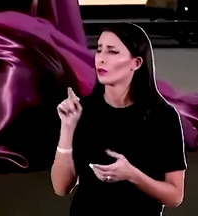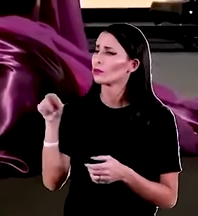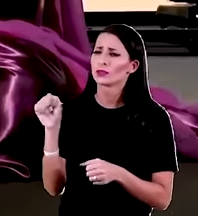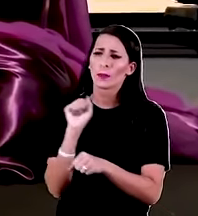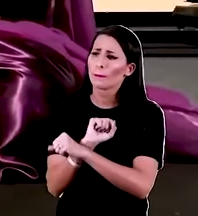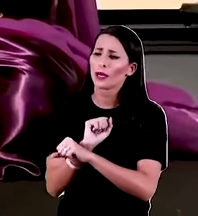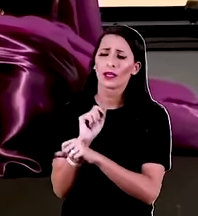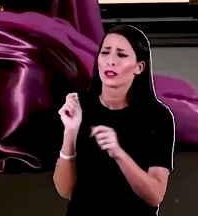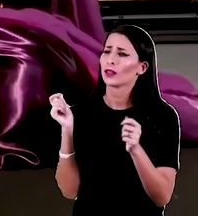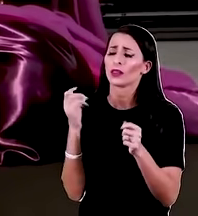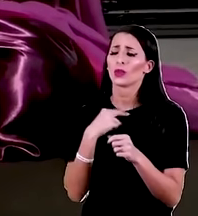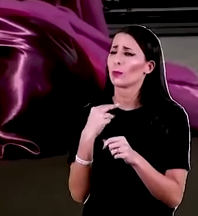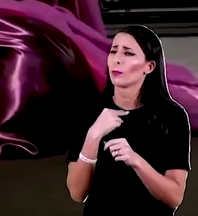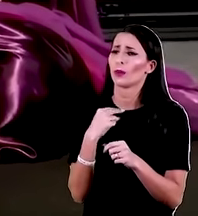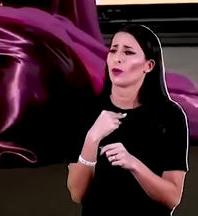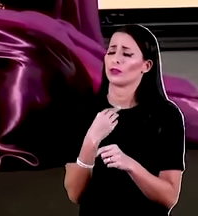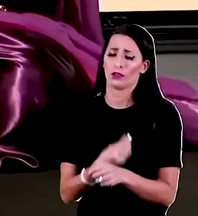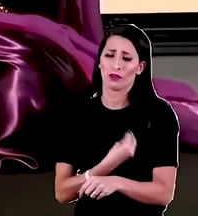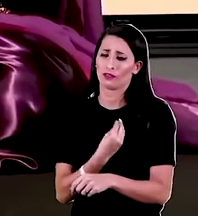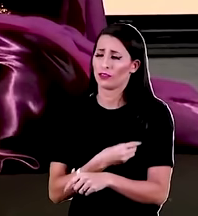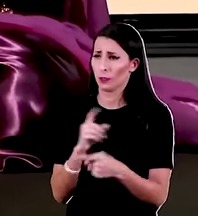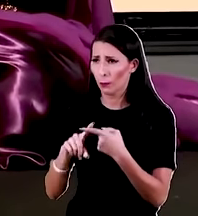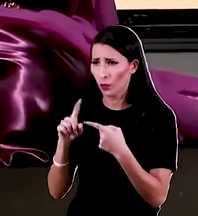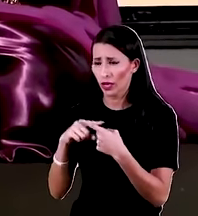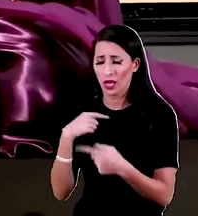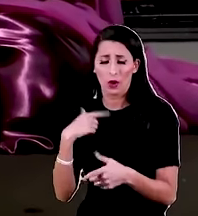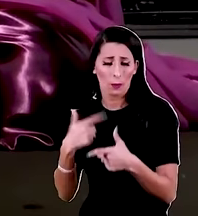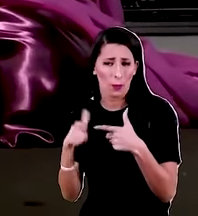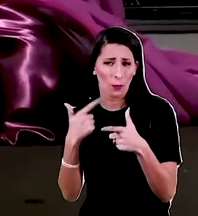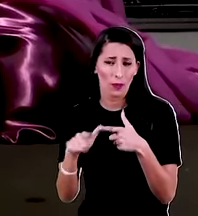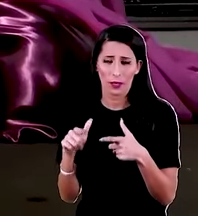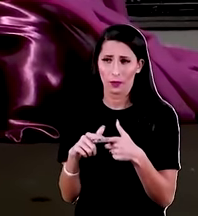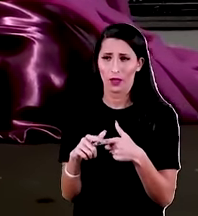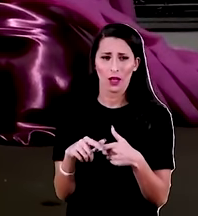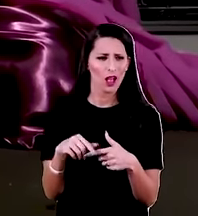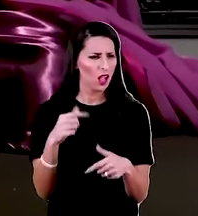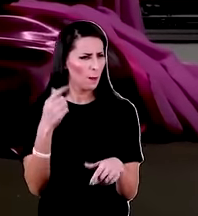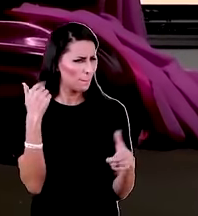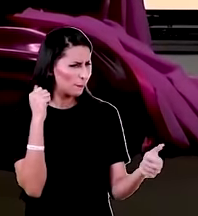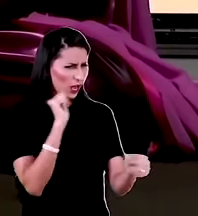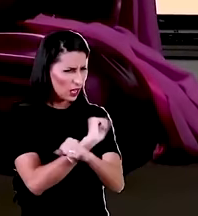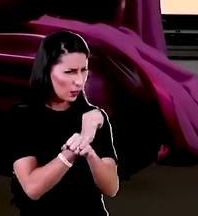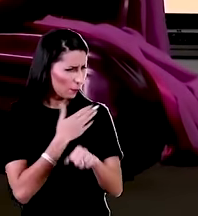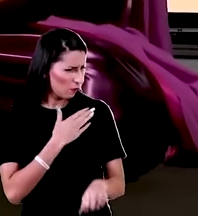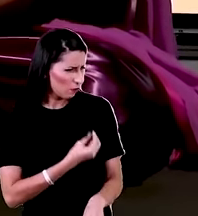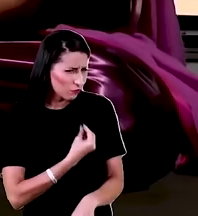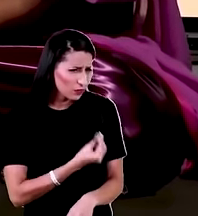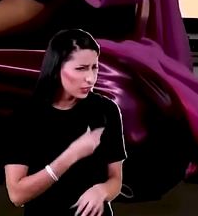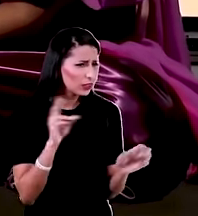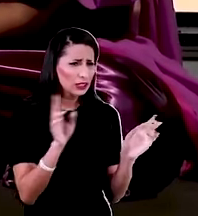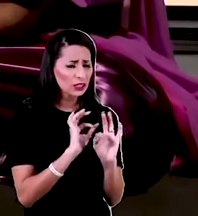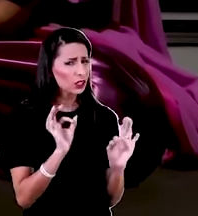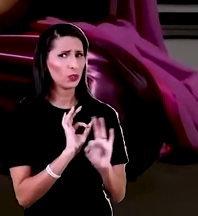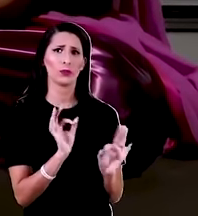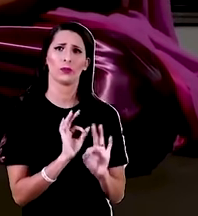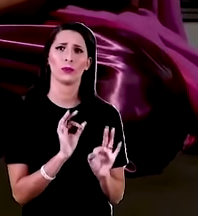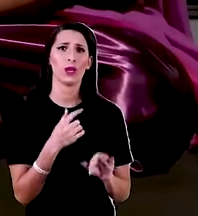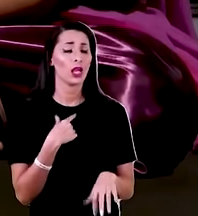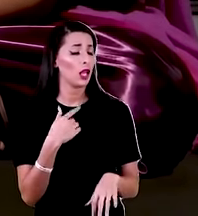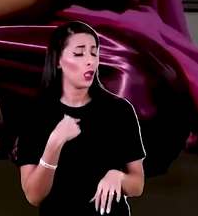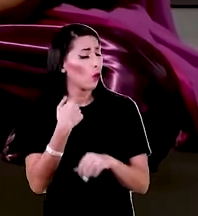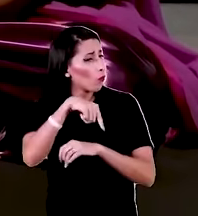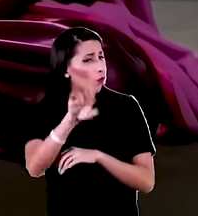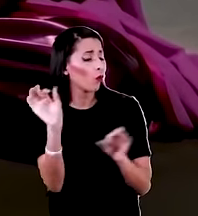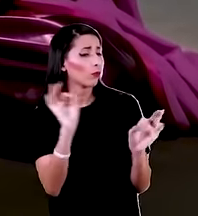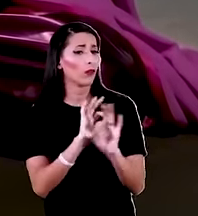parar a sua vida em função dos meus problemas. Parar a minha vida, Noemi. Eu não vou fazer